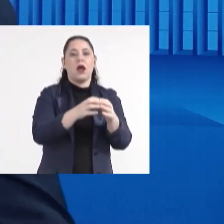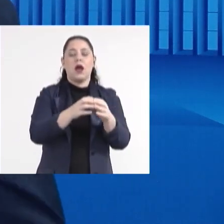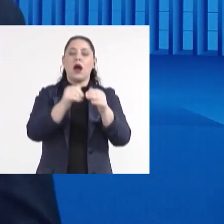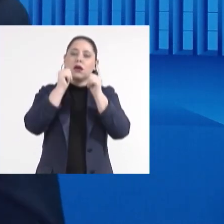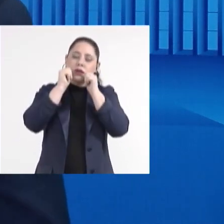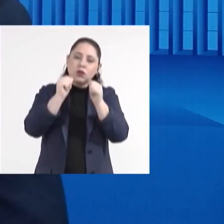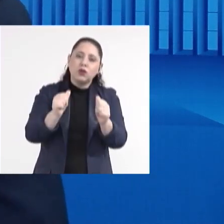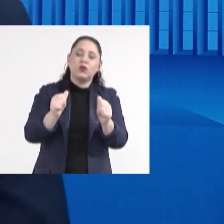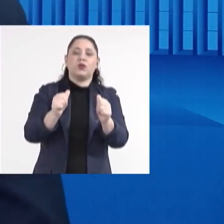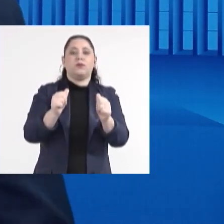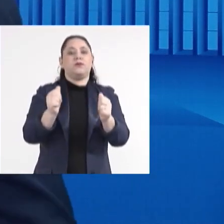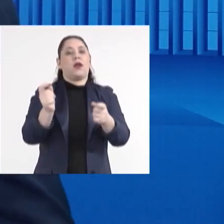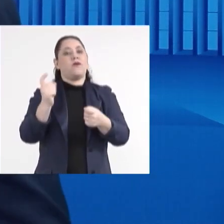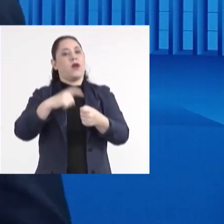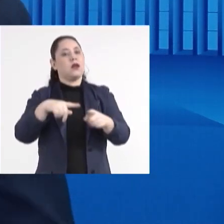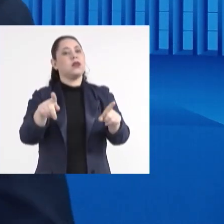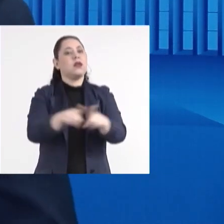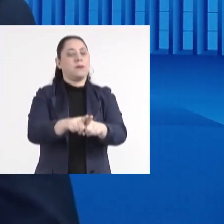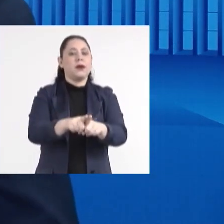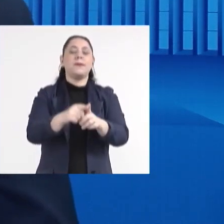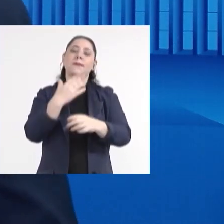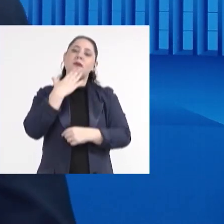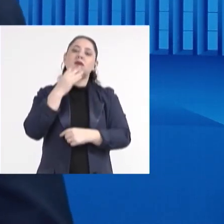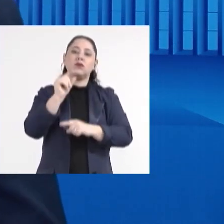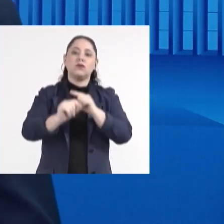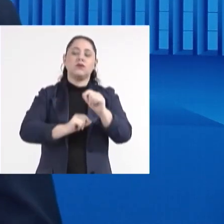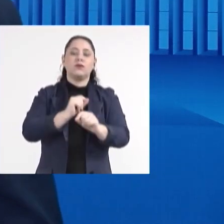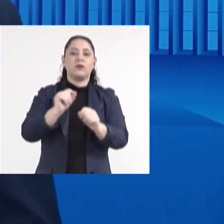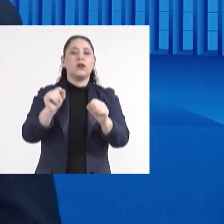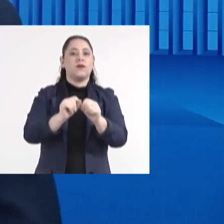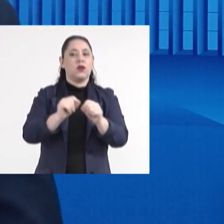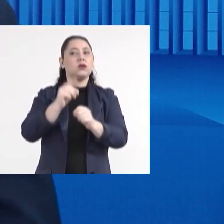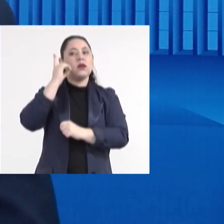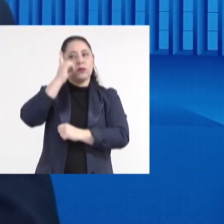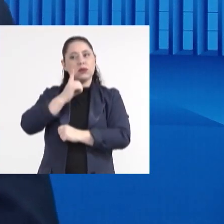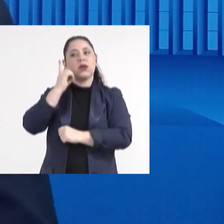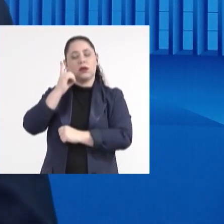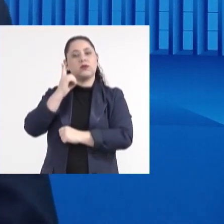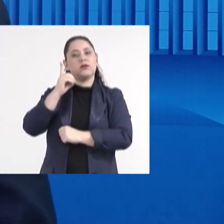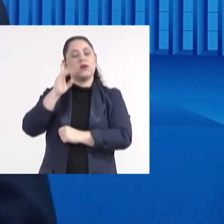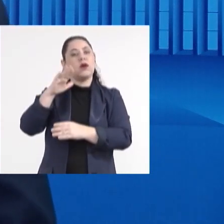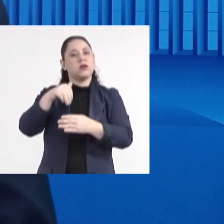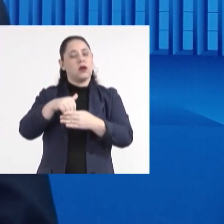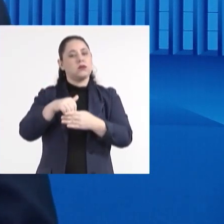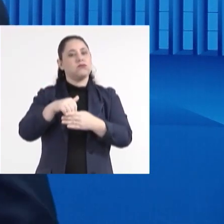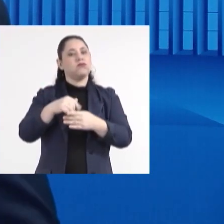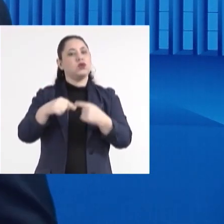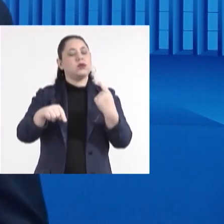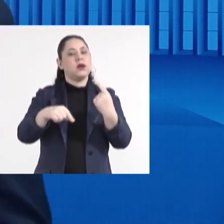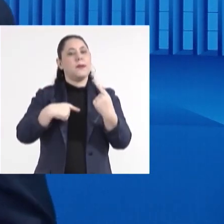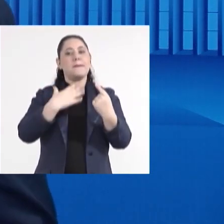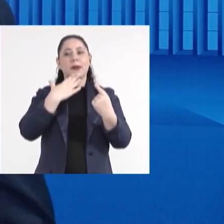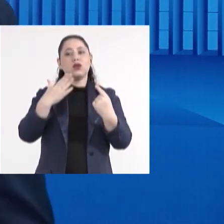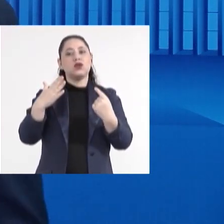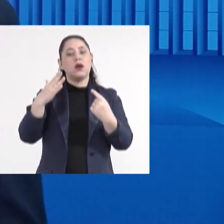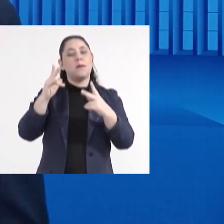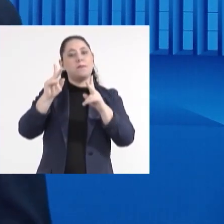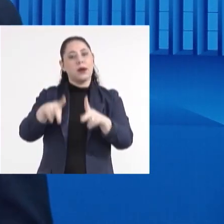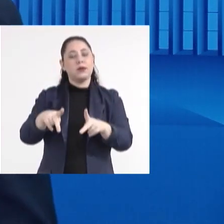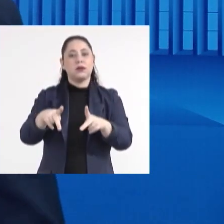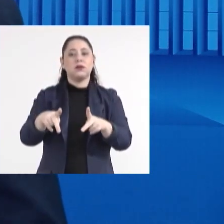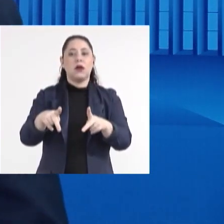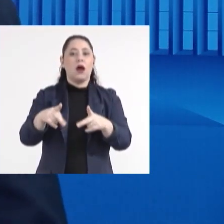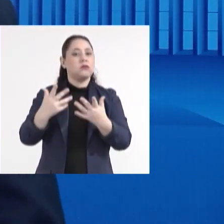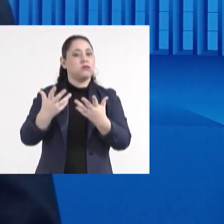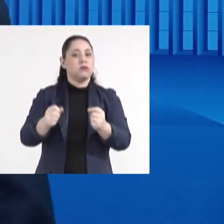para comissionados. Então eles pediram para esse posicionamento viesse dos deputados e a gente está seguindo a orientação da própria